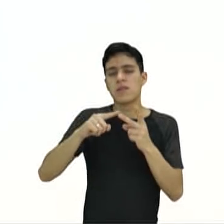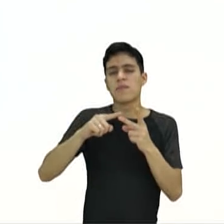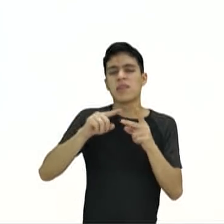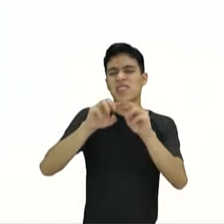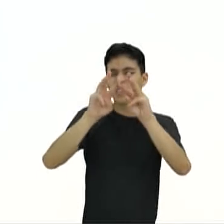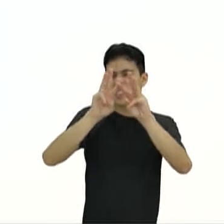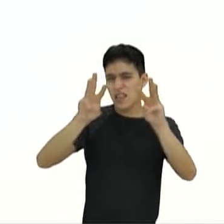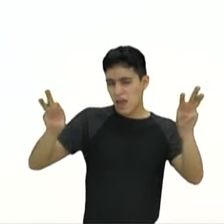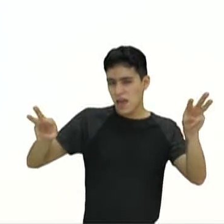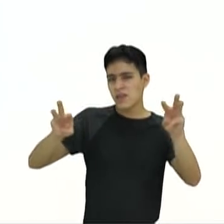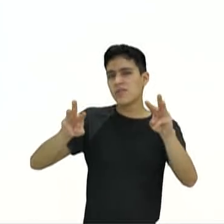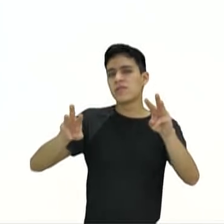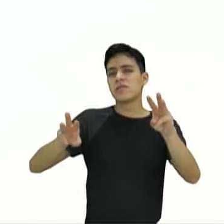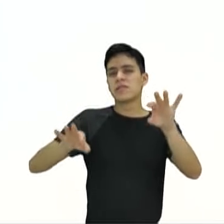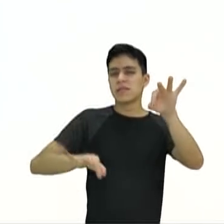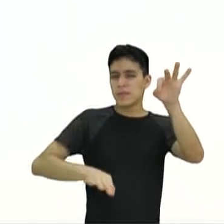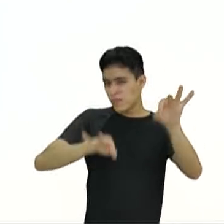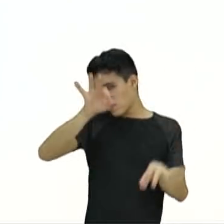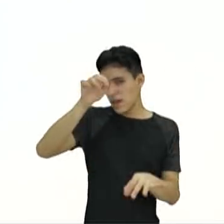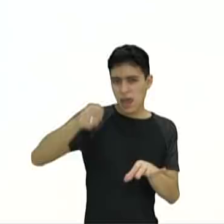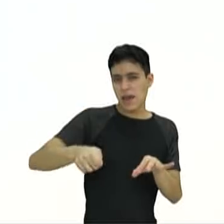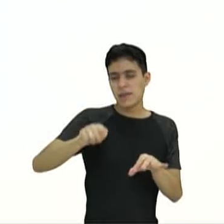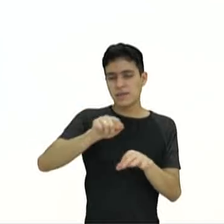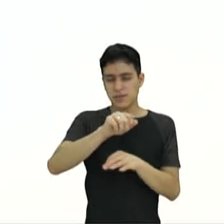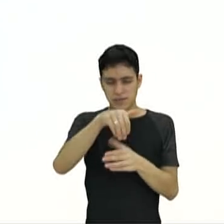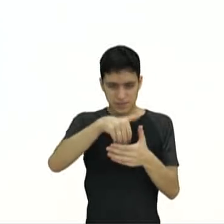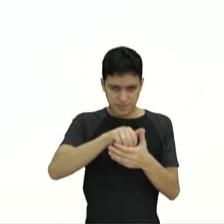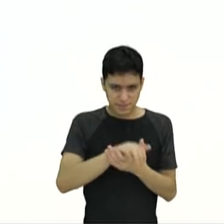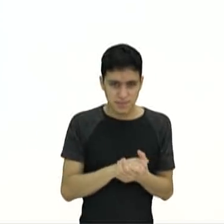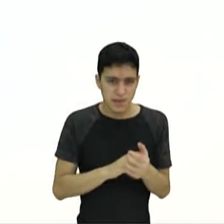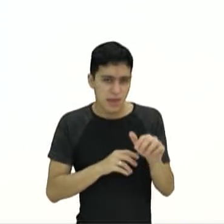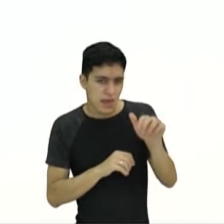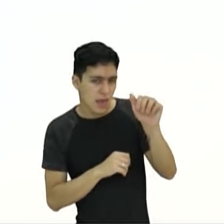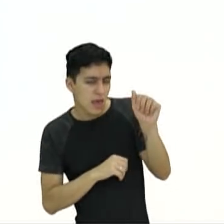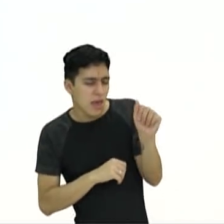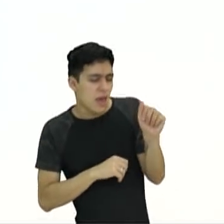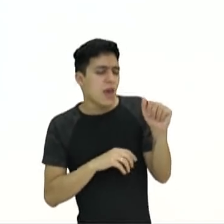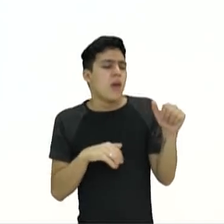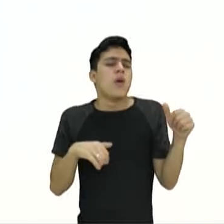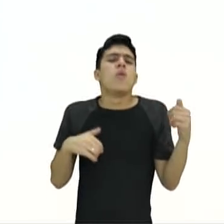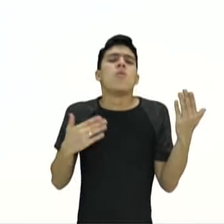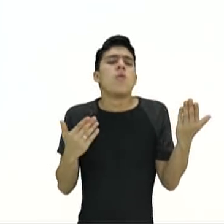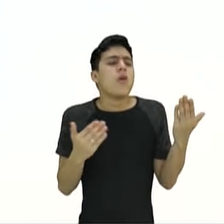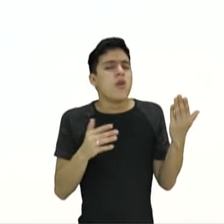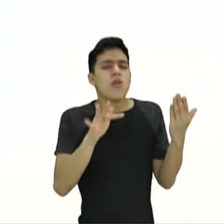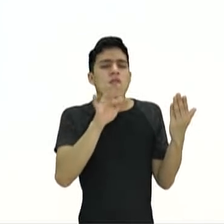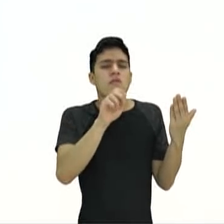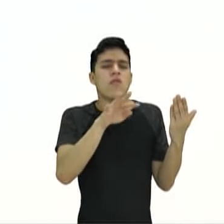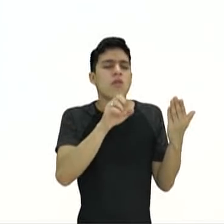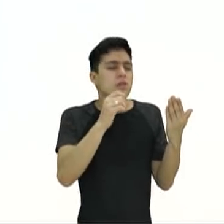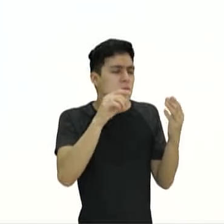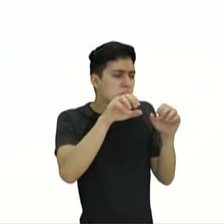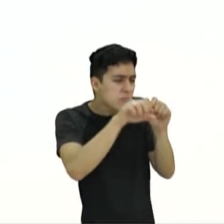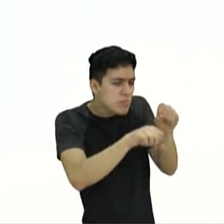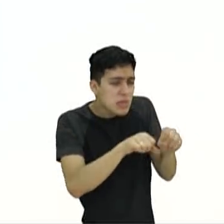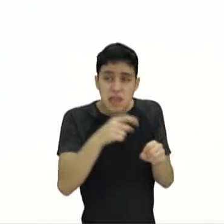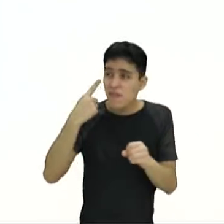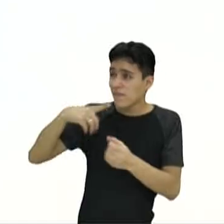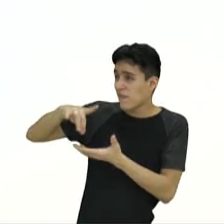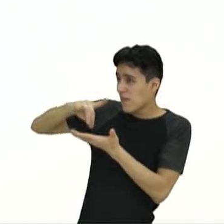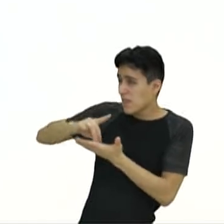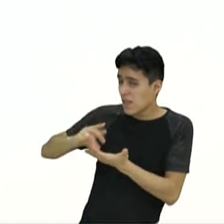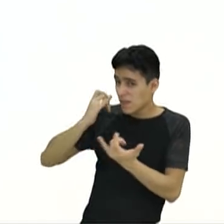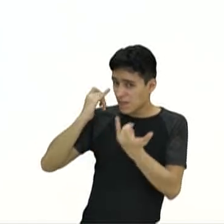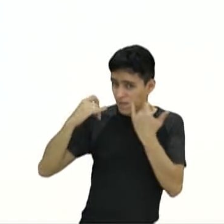tribunais eleitorais, por exemplo. Letra A. Em quais fontes os estudantes precisam verificar a veracidade